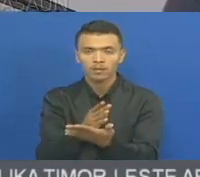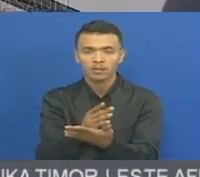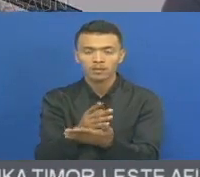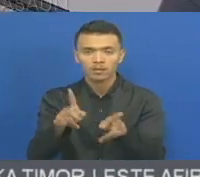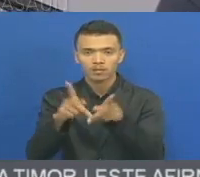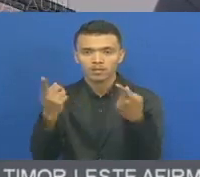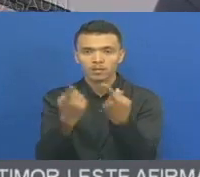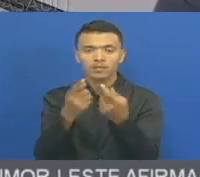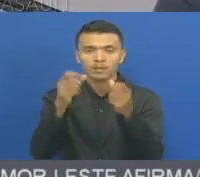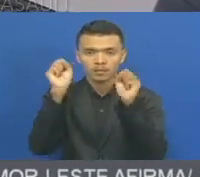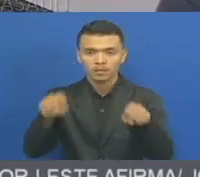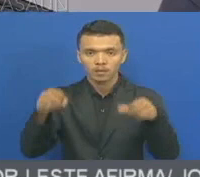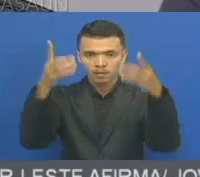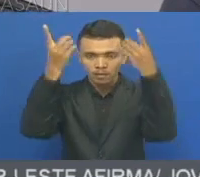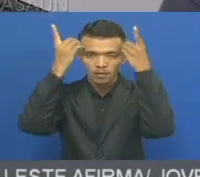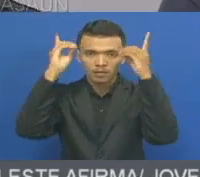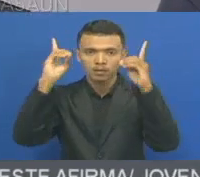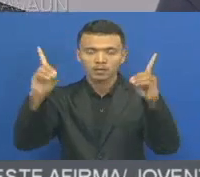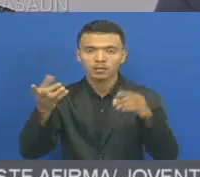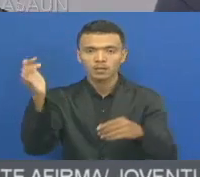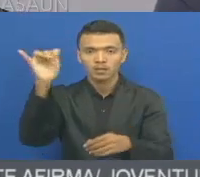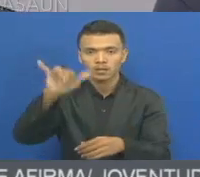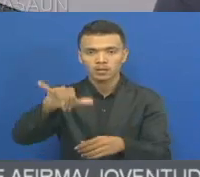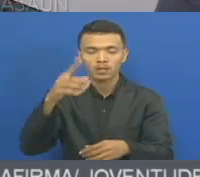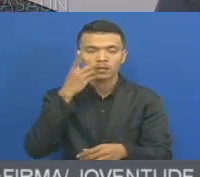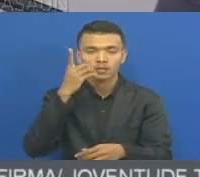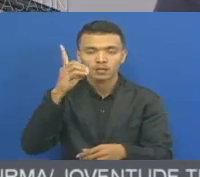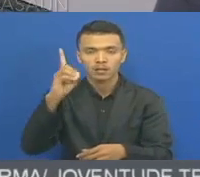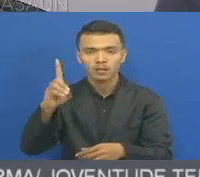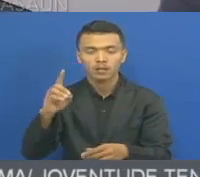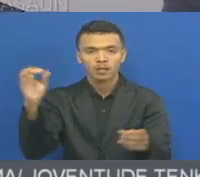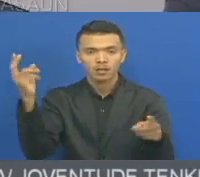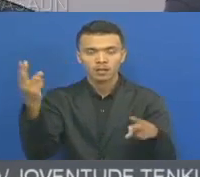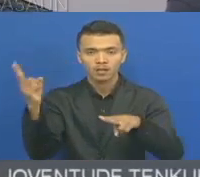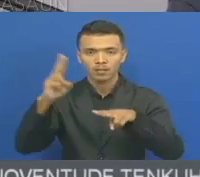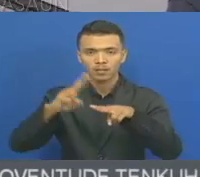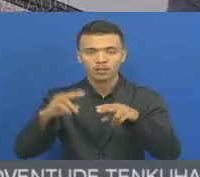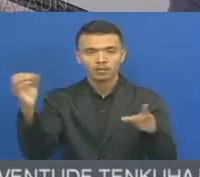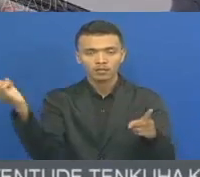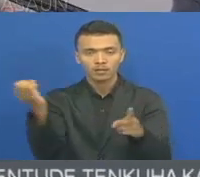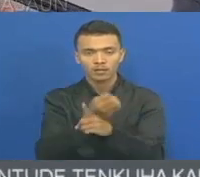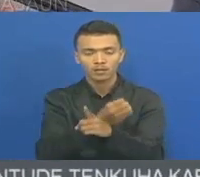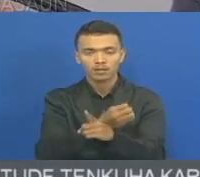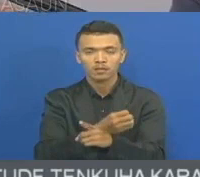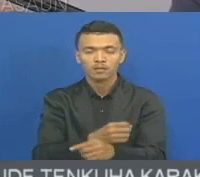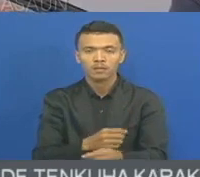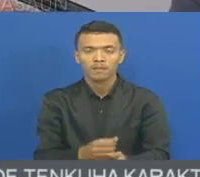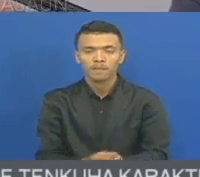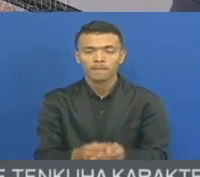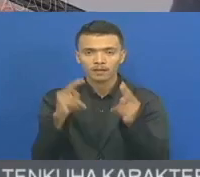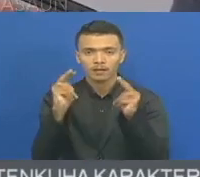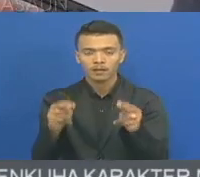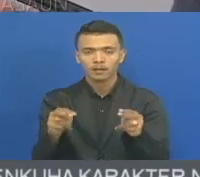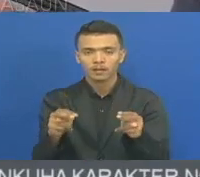empresa que decide. E depois, se sirve de ainda nem a minha meta, objetivo, a minha tarjeta, então tem que